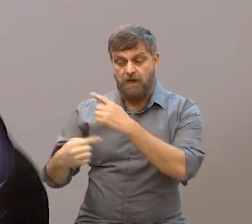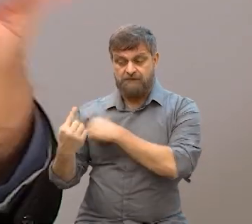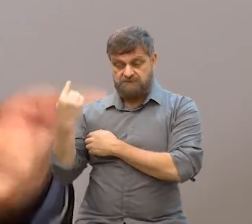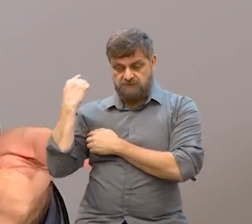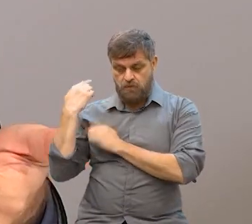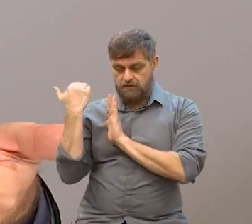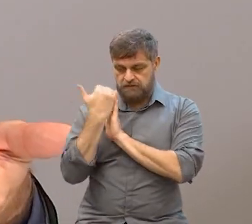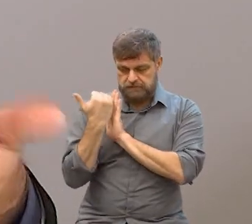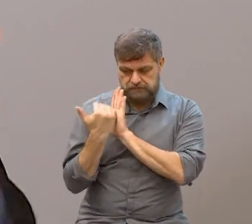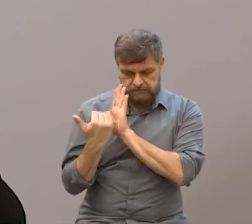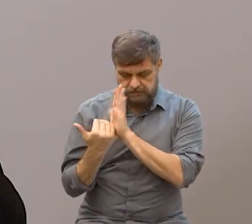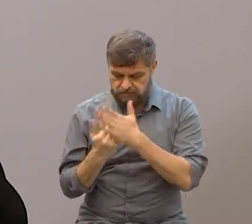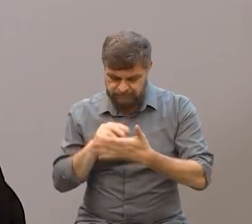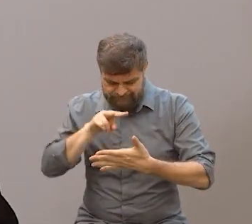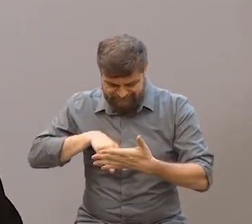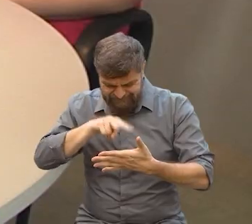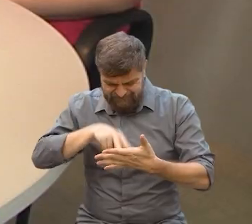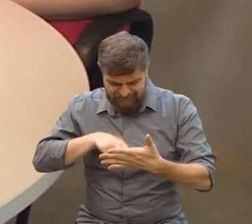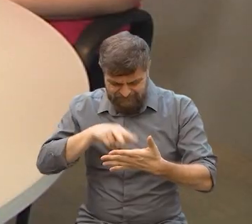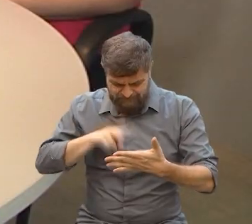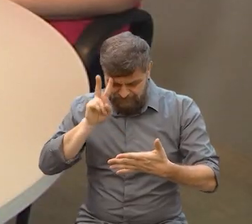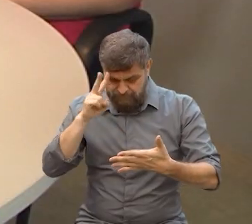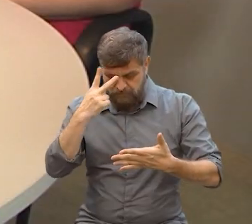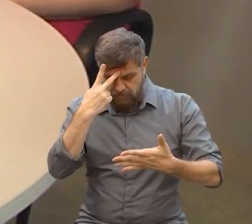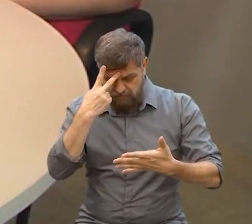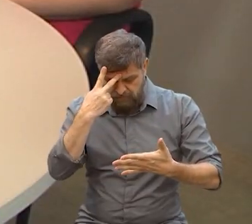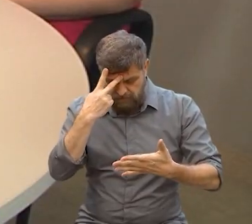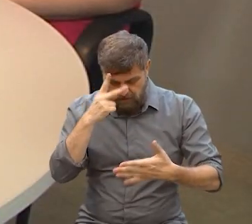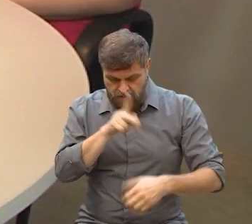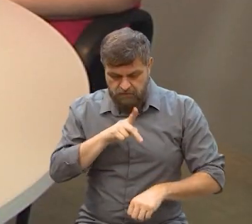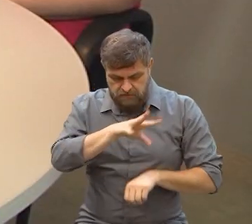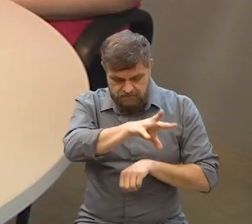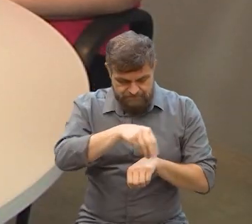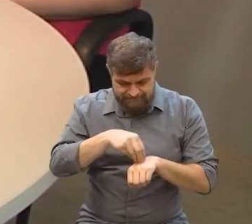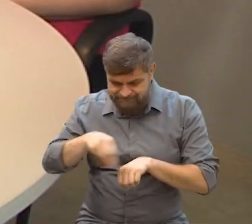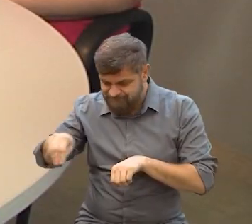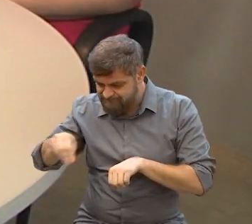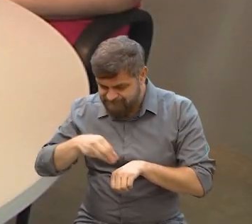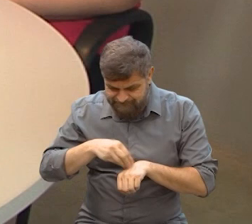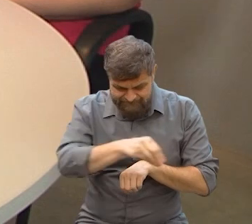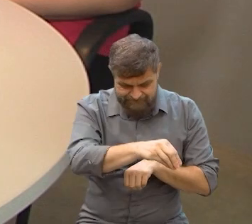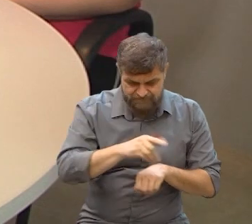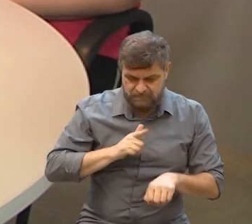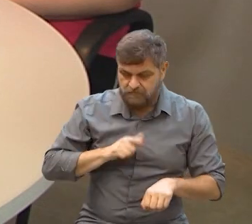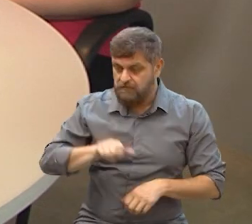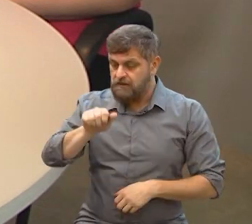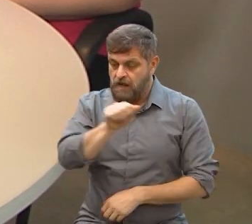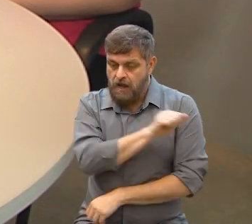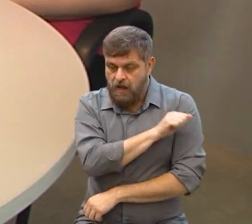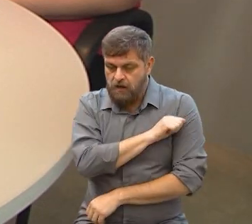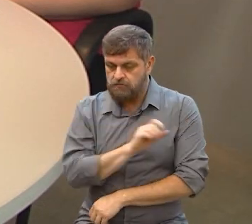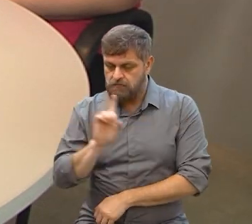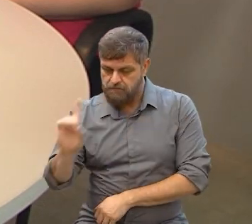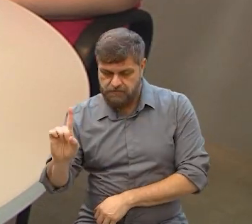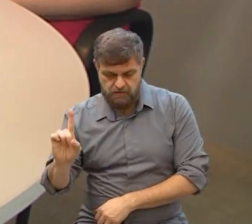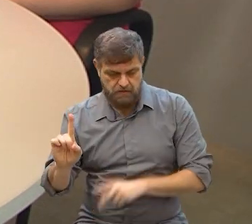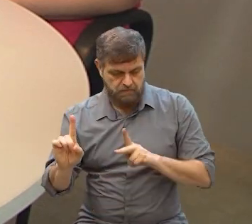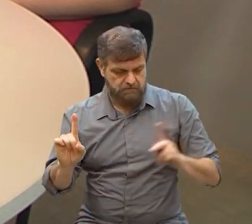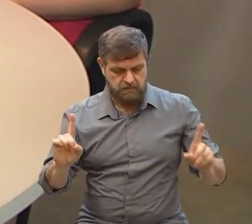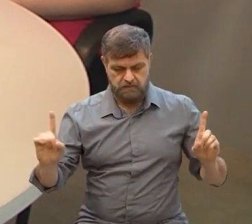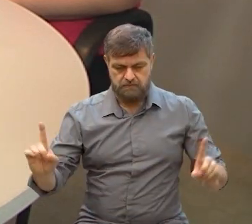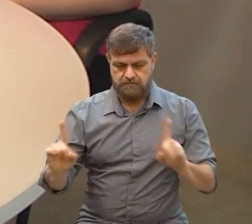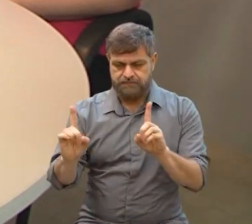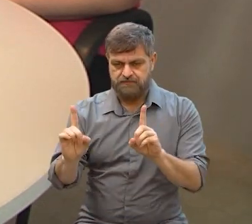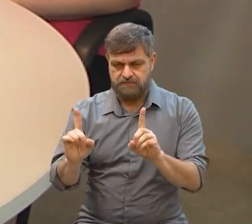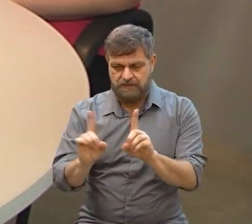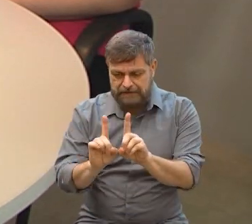planejamento, revisita. Essa é a mediação. Aí tira aquela coisa do professor aqui, iluminando o aluno, né?